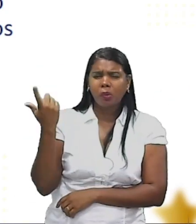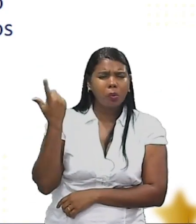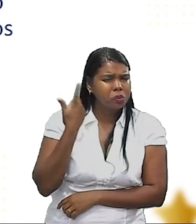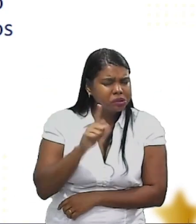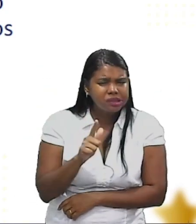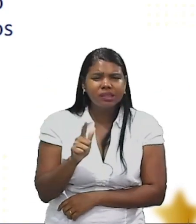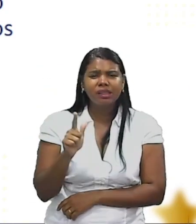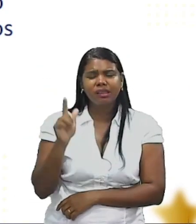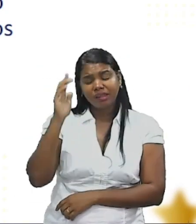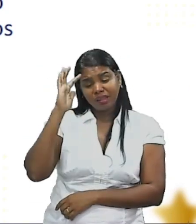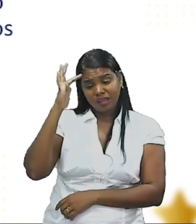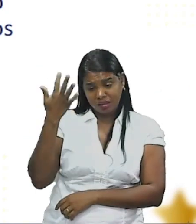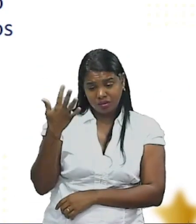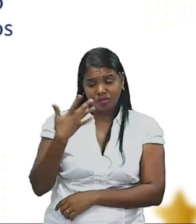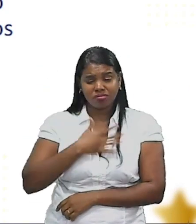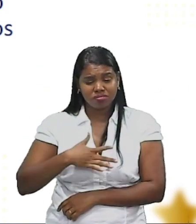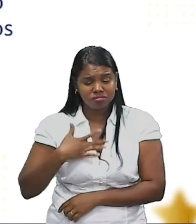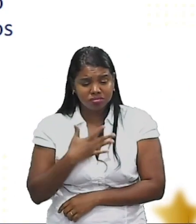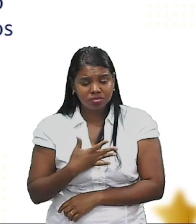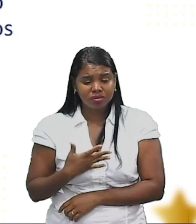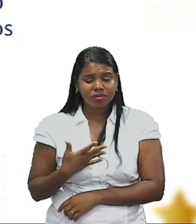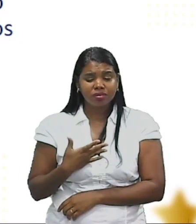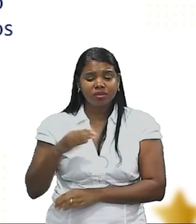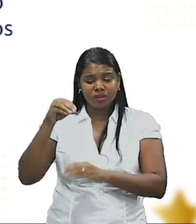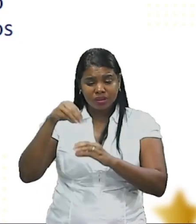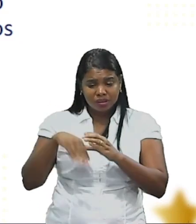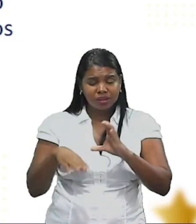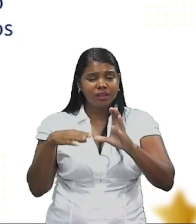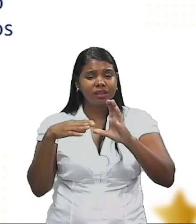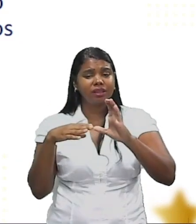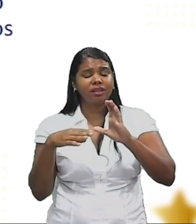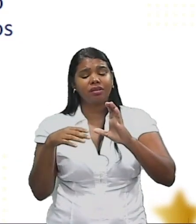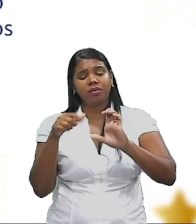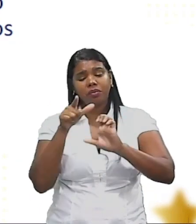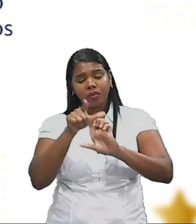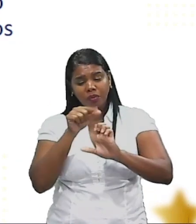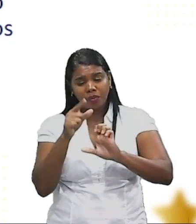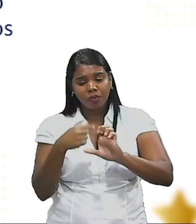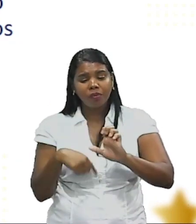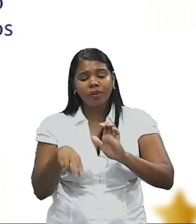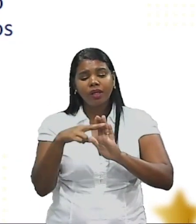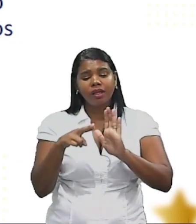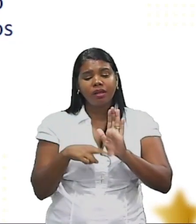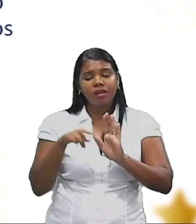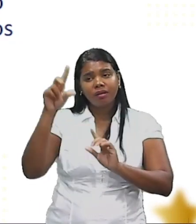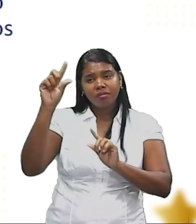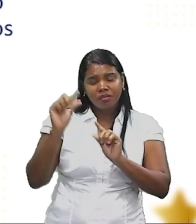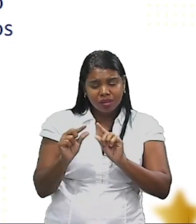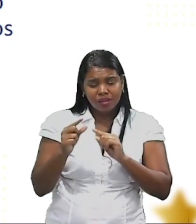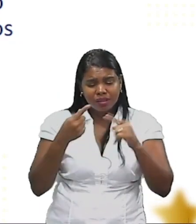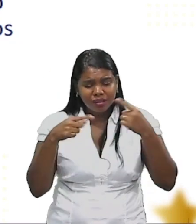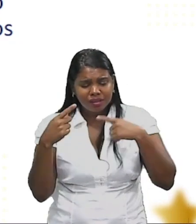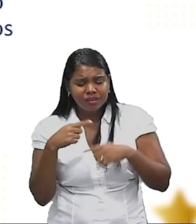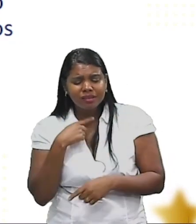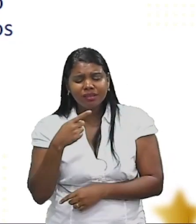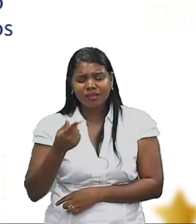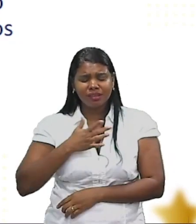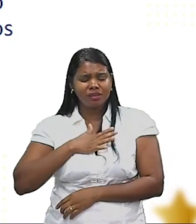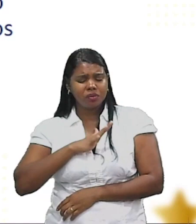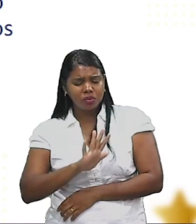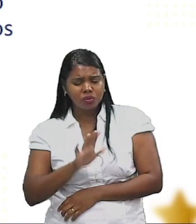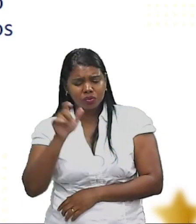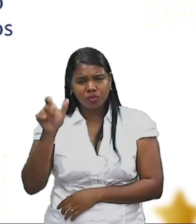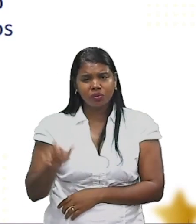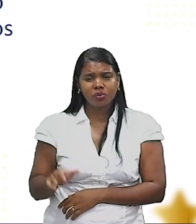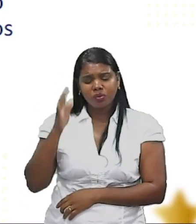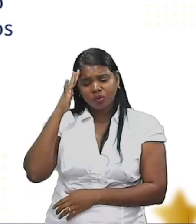forma satisfatória internamente na empresa. Então, essa norma veio para minimizar esse descontentamento do cliente